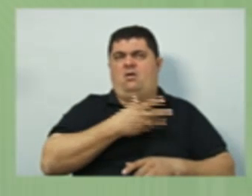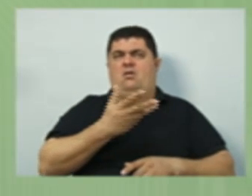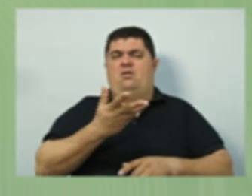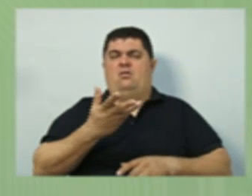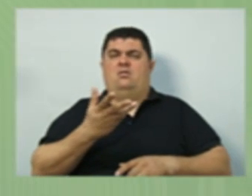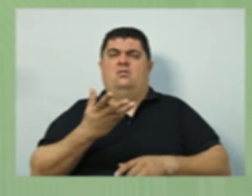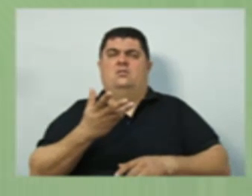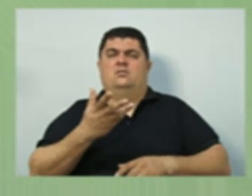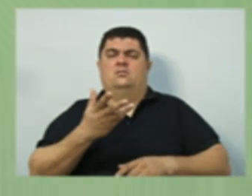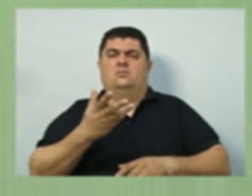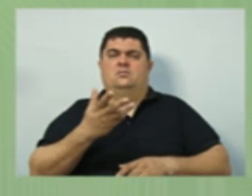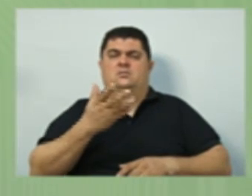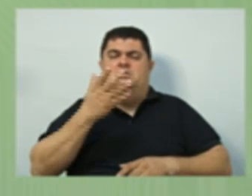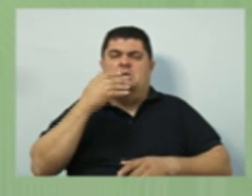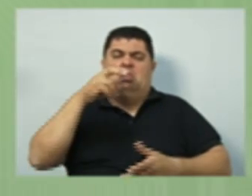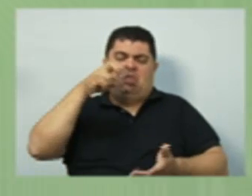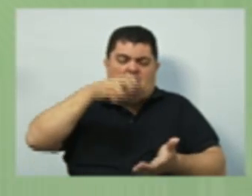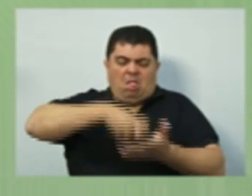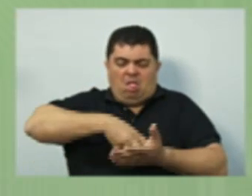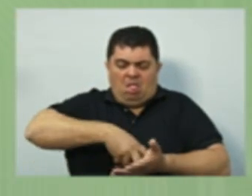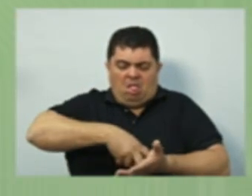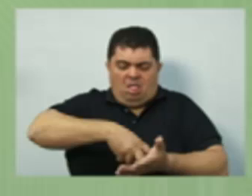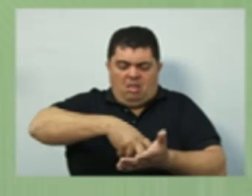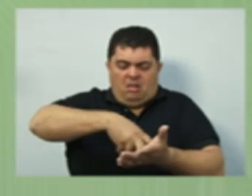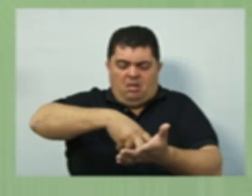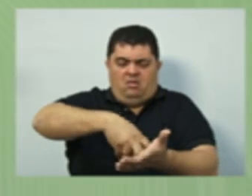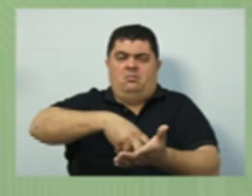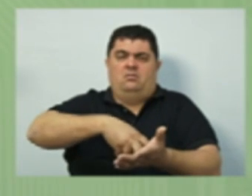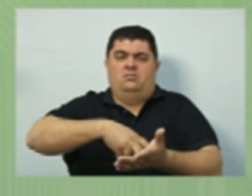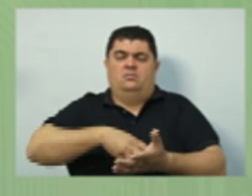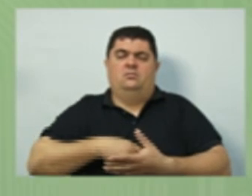trabalho como um castigo.